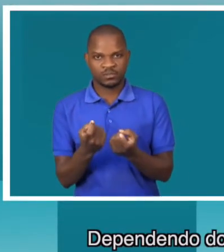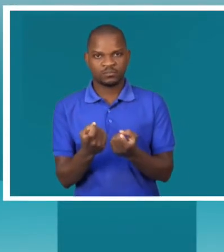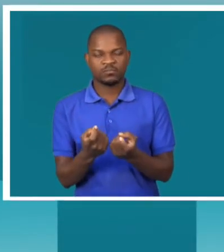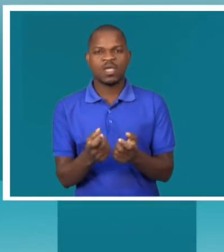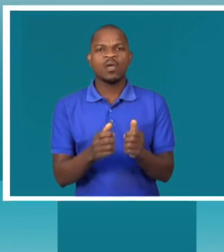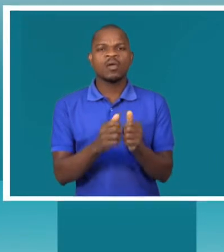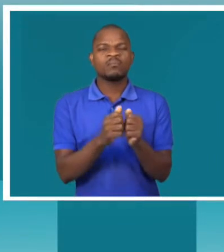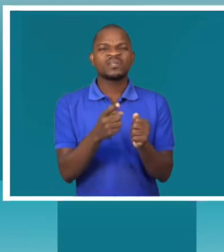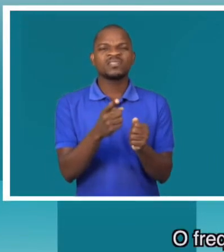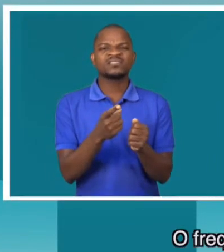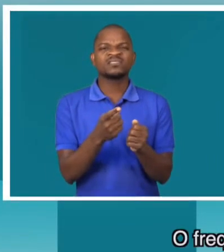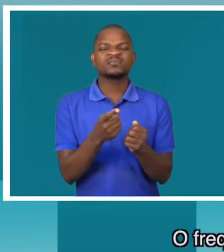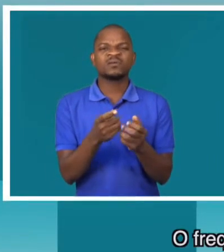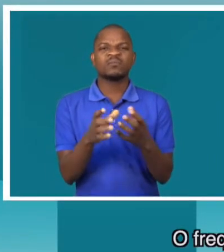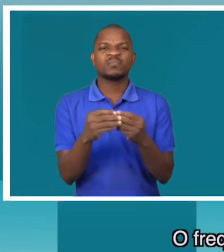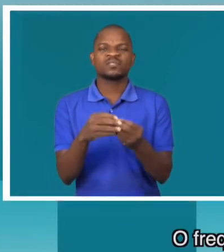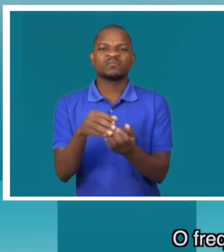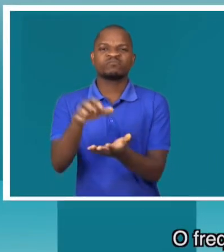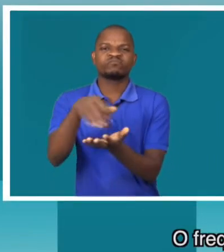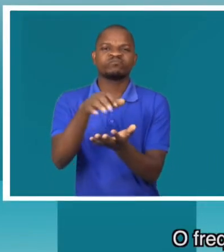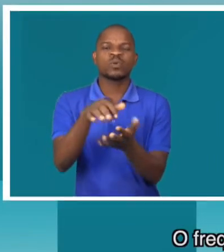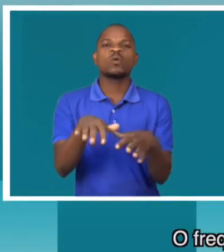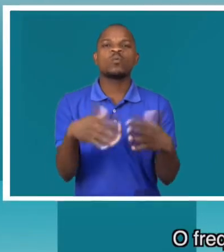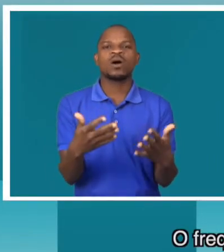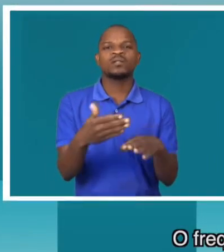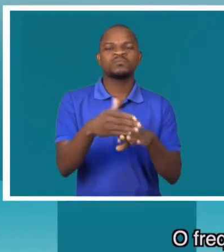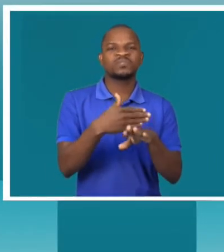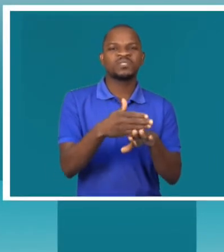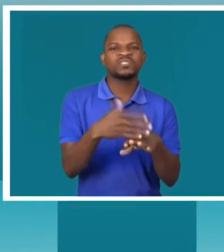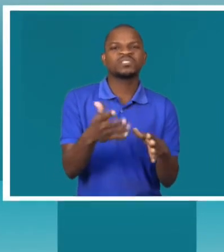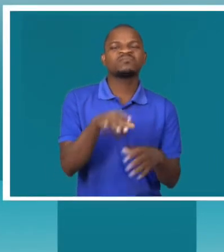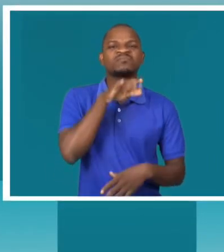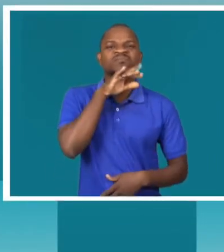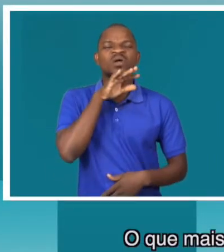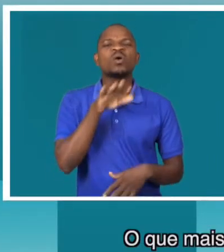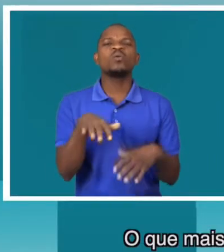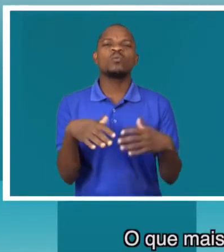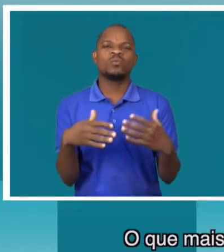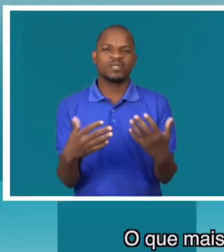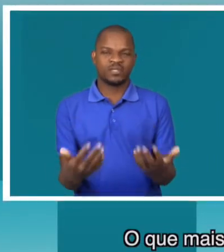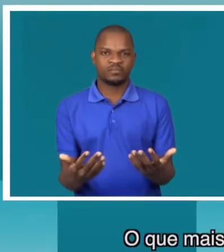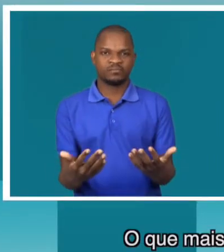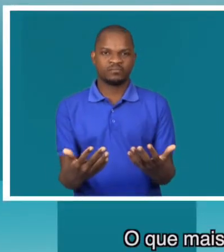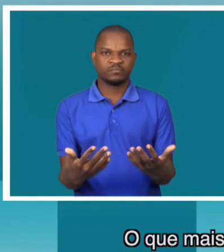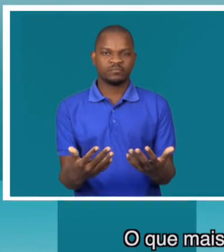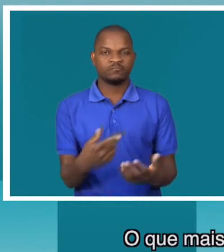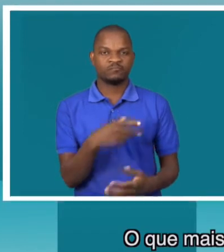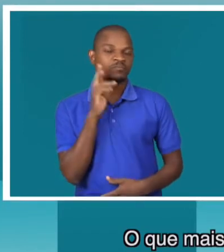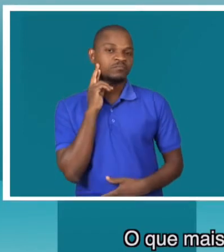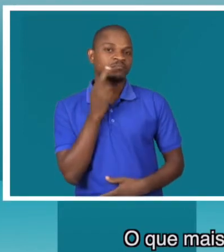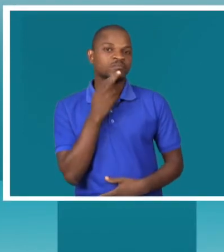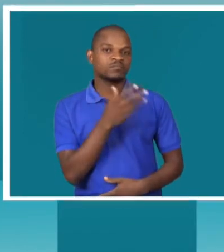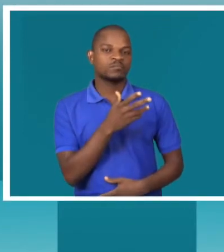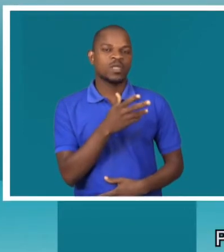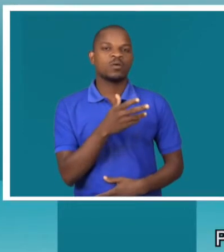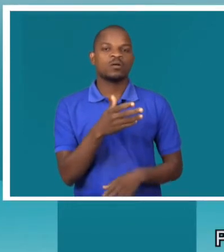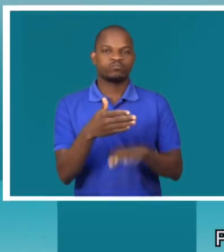kg. O frequente tem sido 25 a 30 kg. O que mais consegue? Peixe ou camarão?